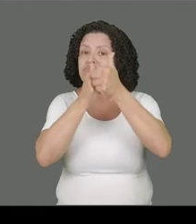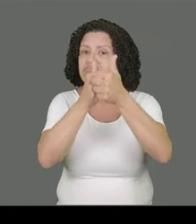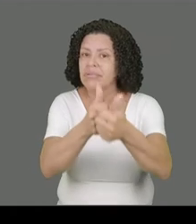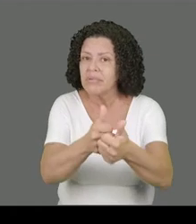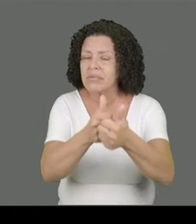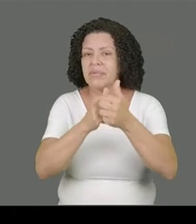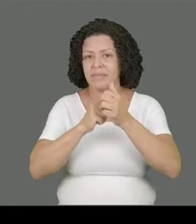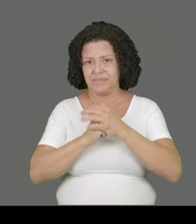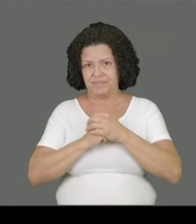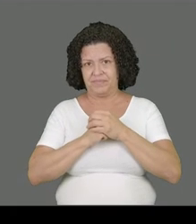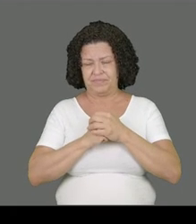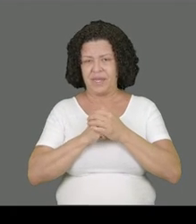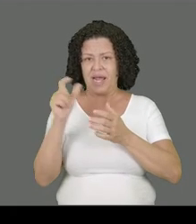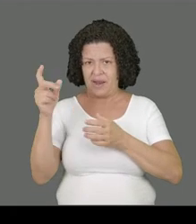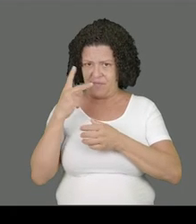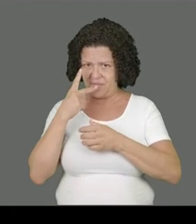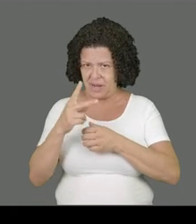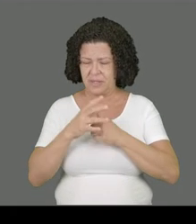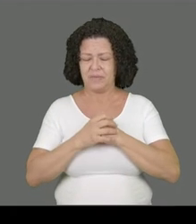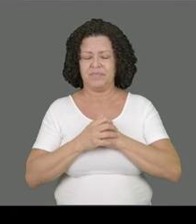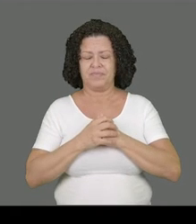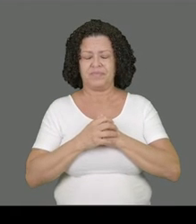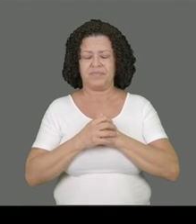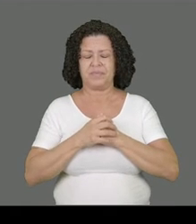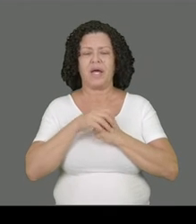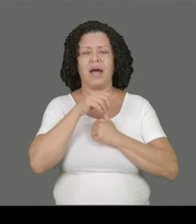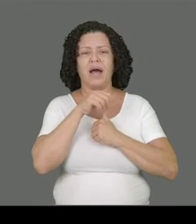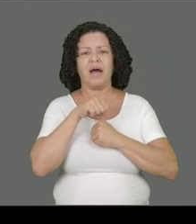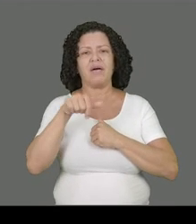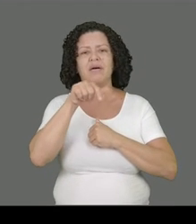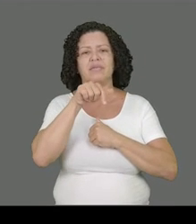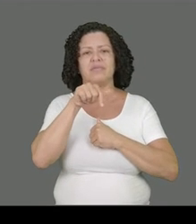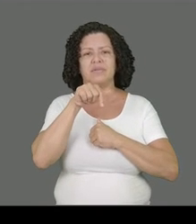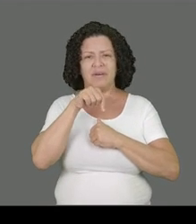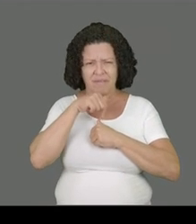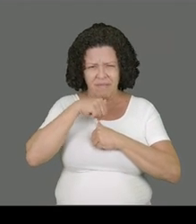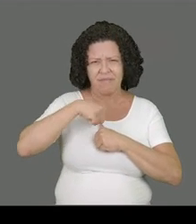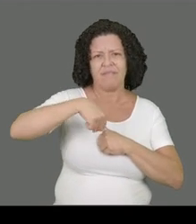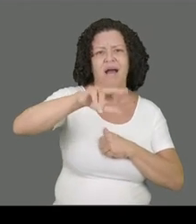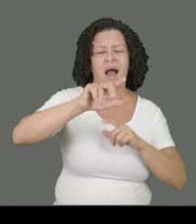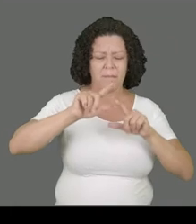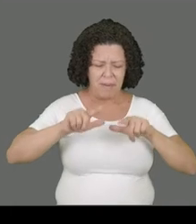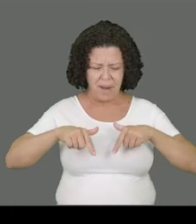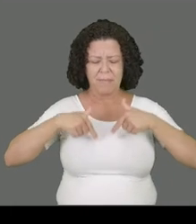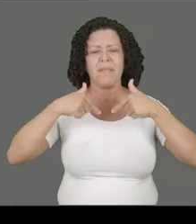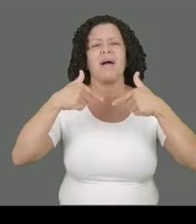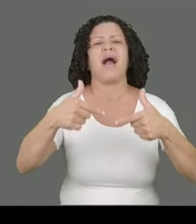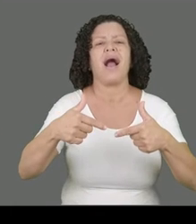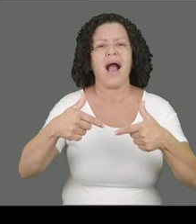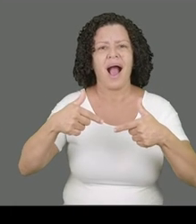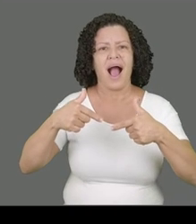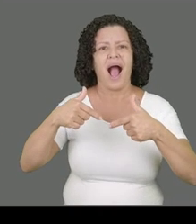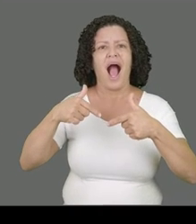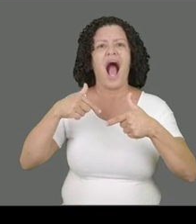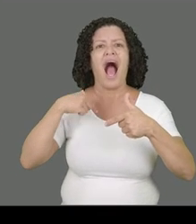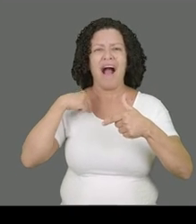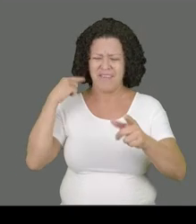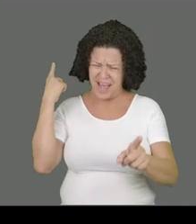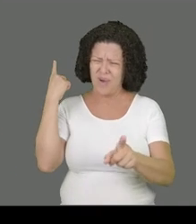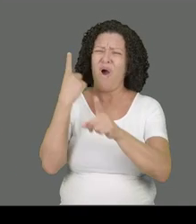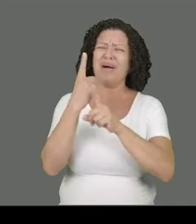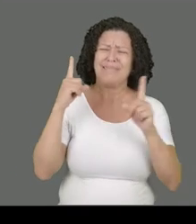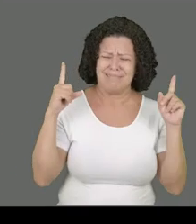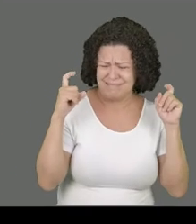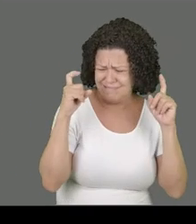ela conduz. Eles nos dizem, anda e chegarás. Toparás